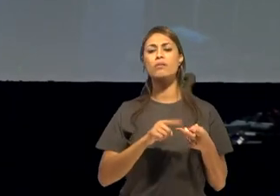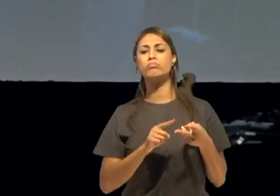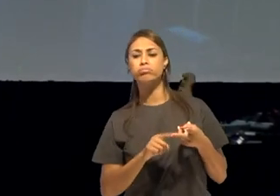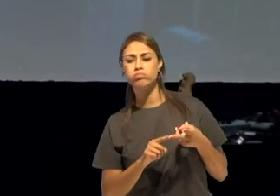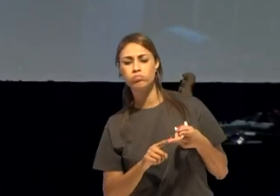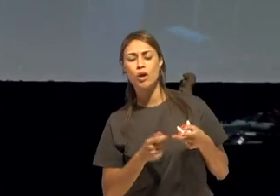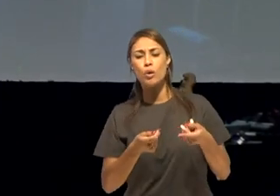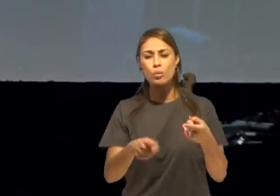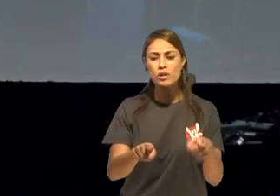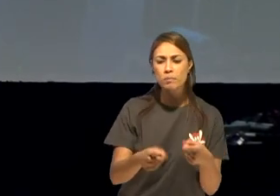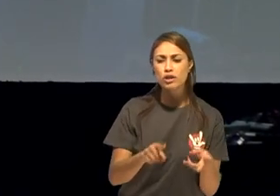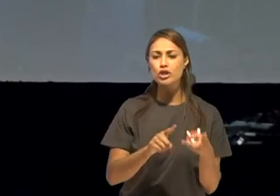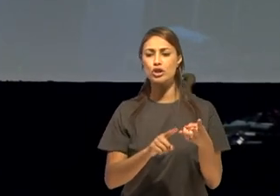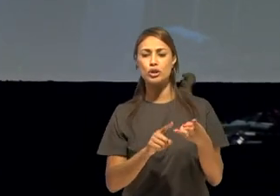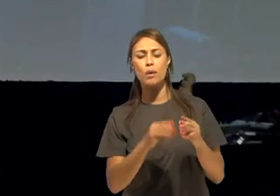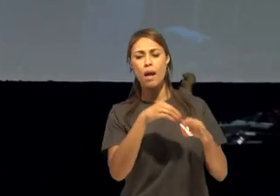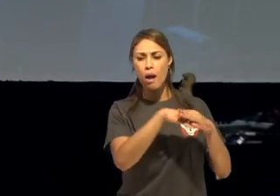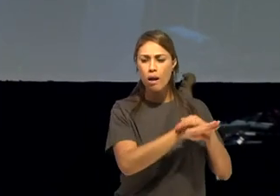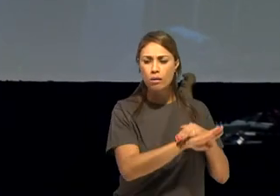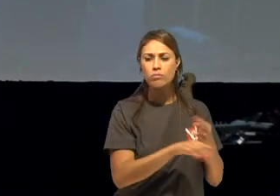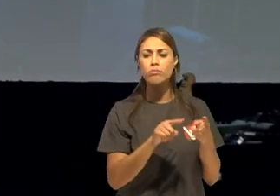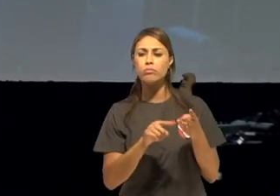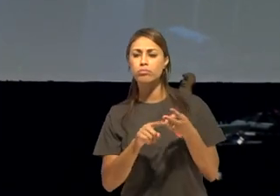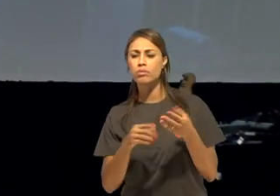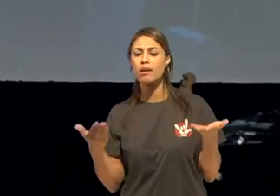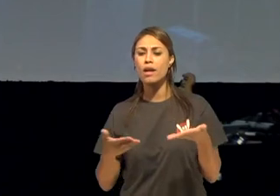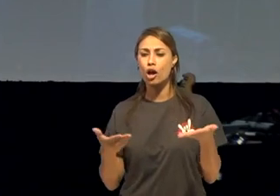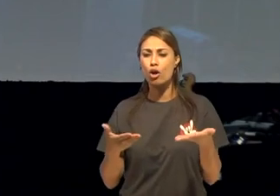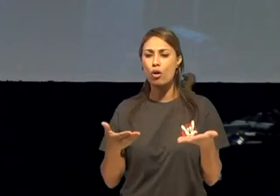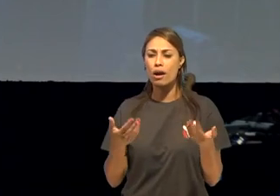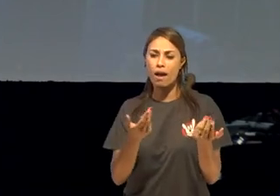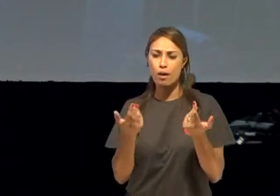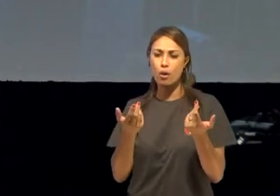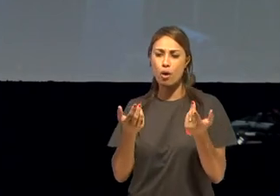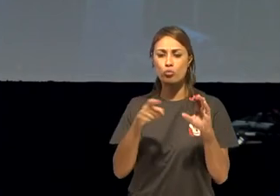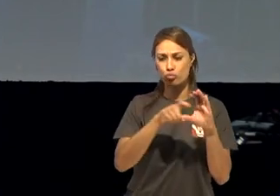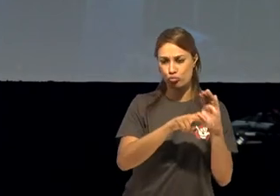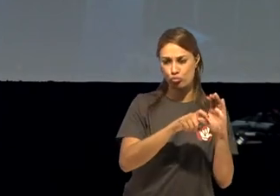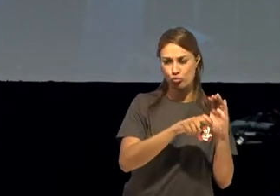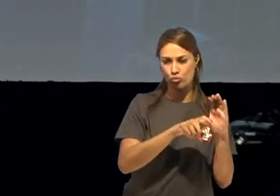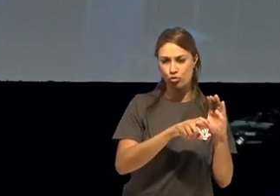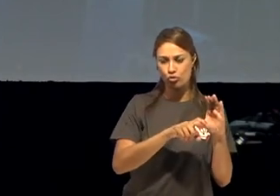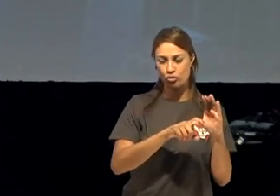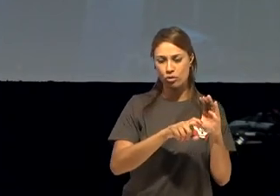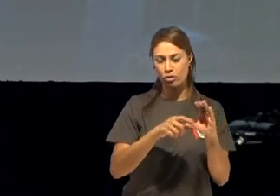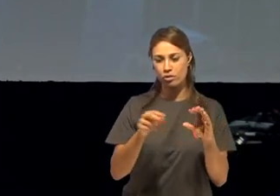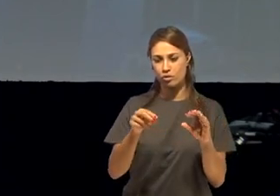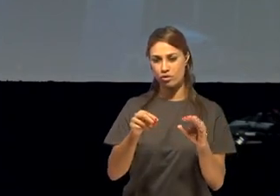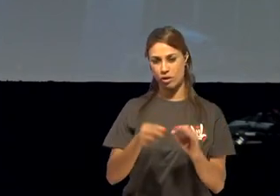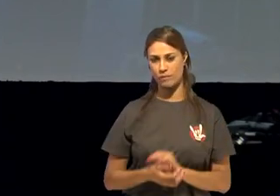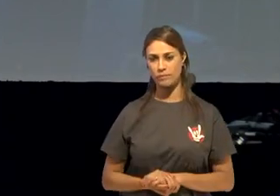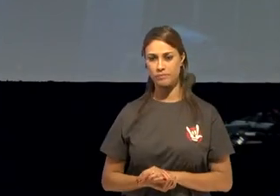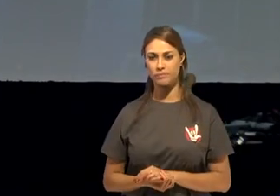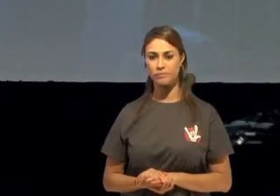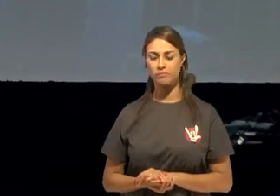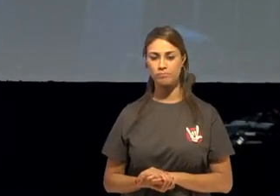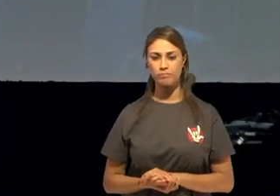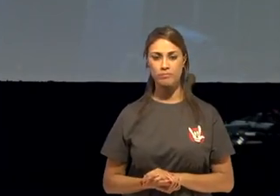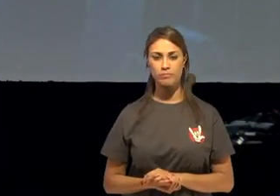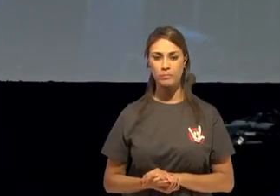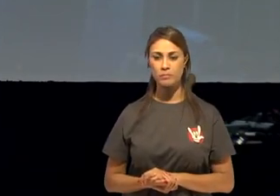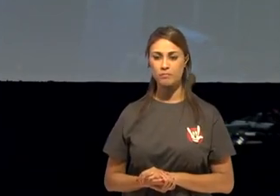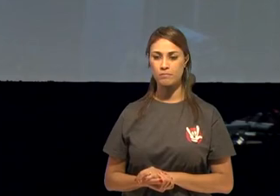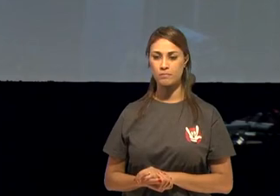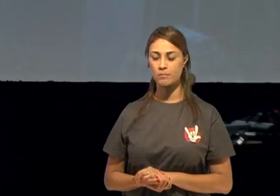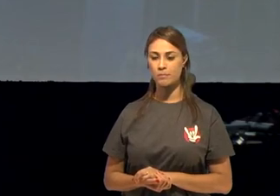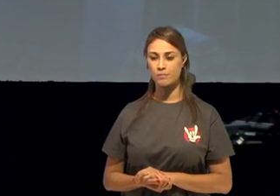sei. Agora é o chaveiro. Não tem problema, ele tem 4 anos. O problema é quando nós fazemos isso com